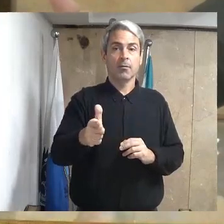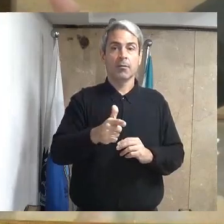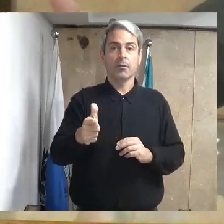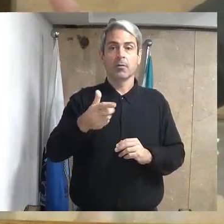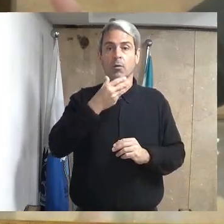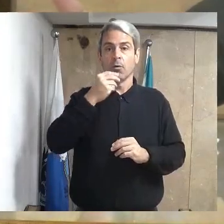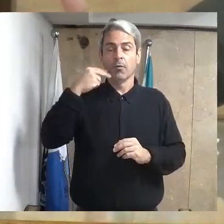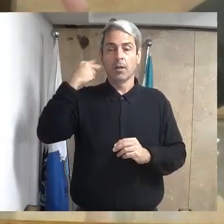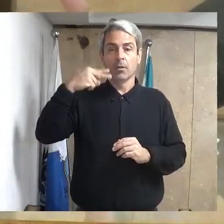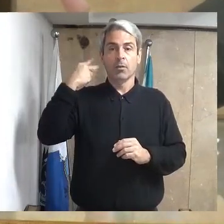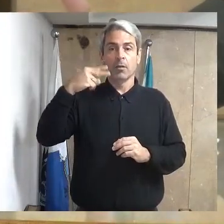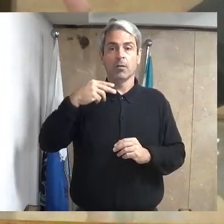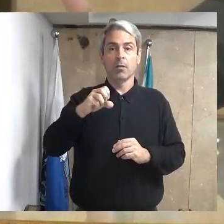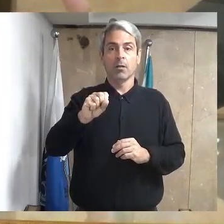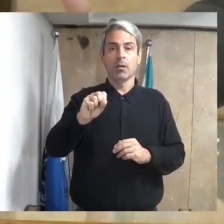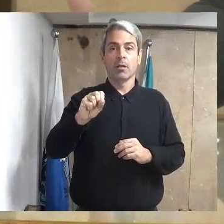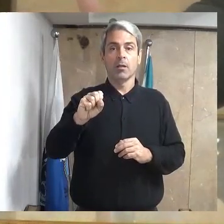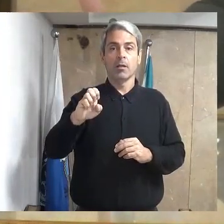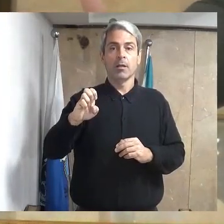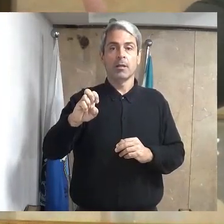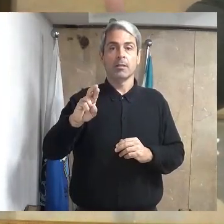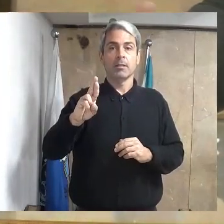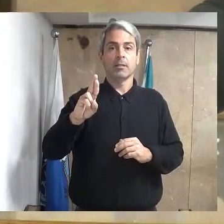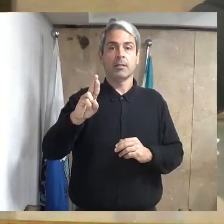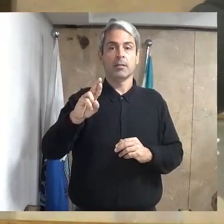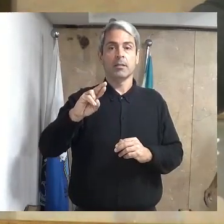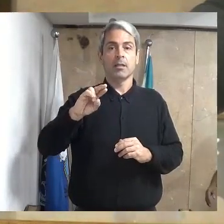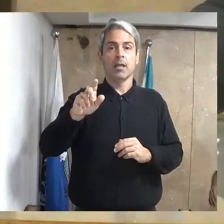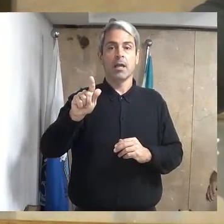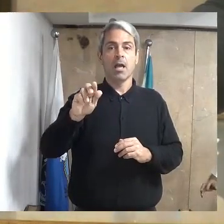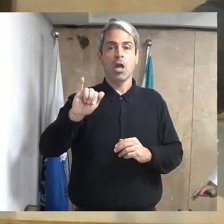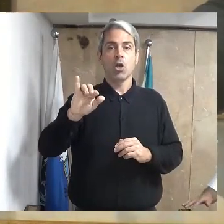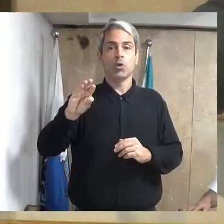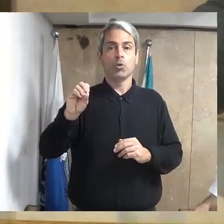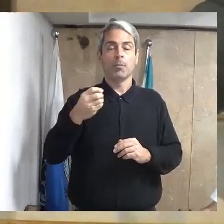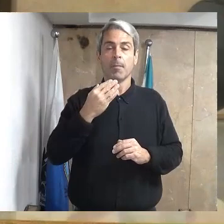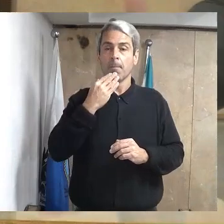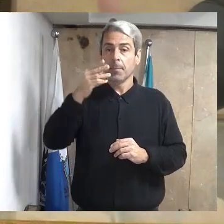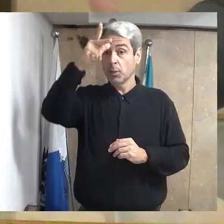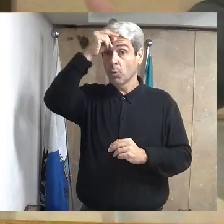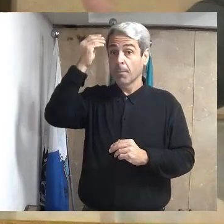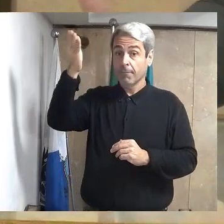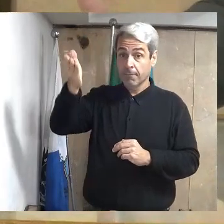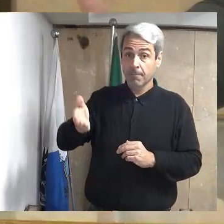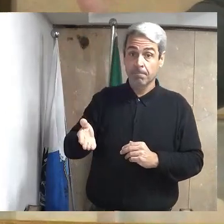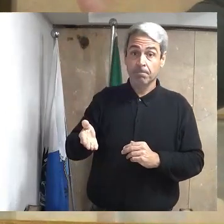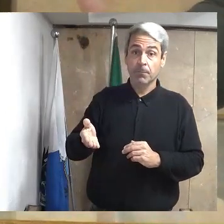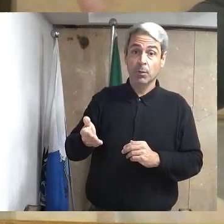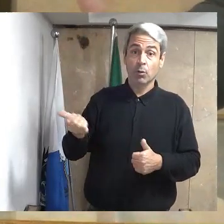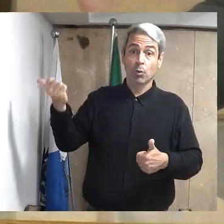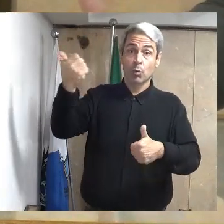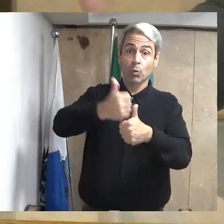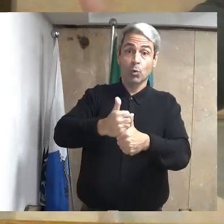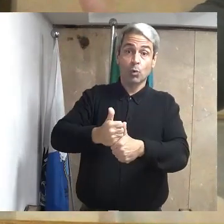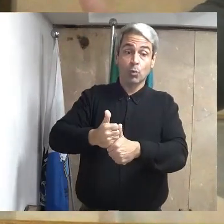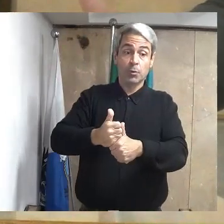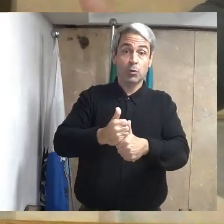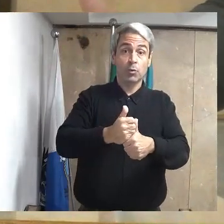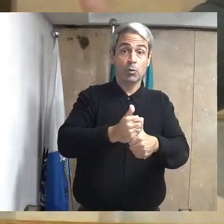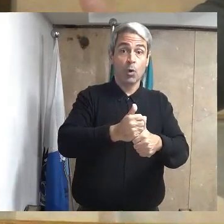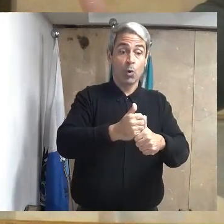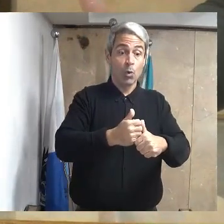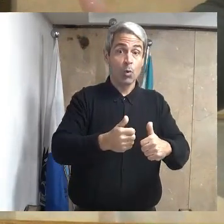5039/2022, do excelentíssimo senhor vereador Sérgio Alberto Correia da Rocha, solicitando ao excelentíssimo senhor prefeito substituição dos brinquedos do Parque